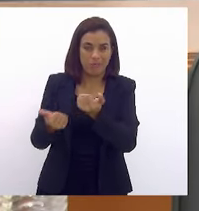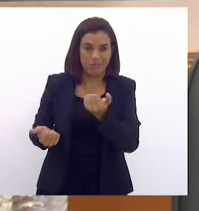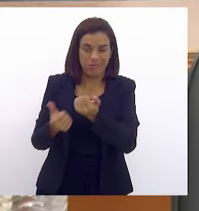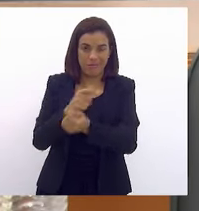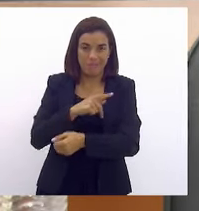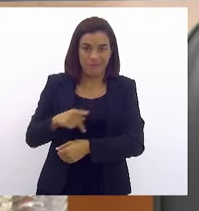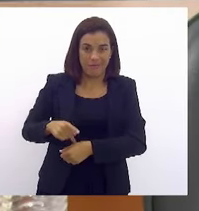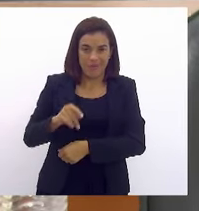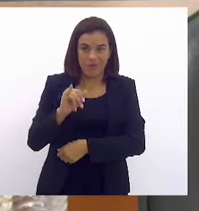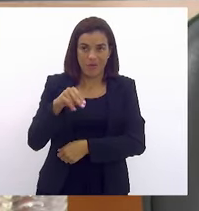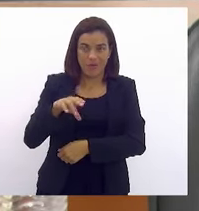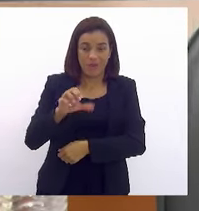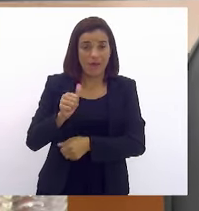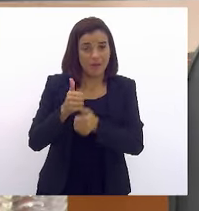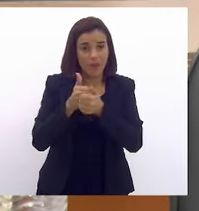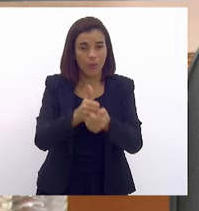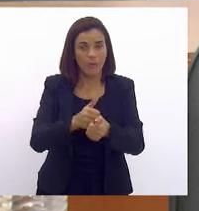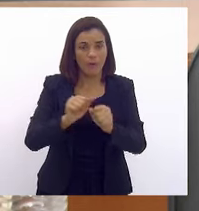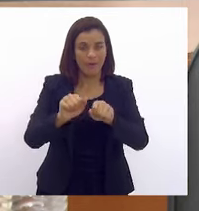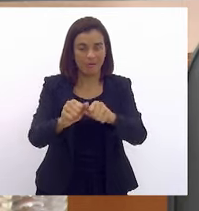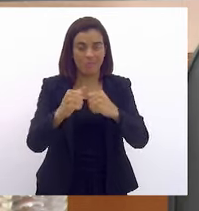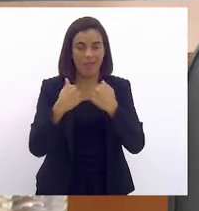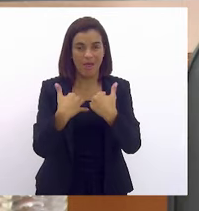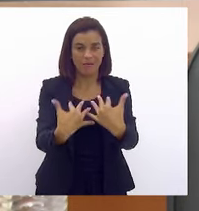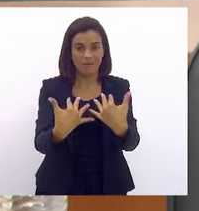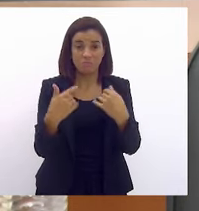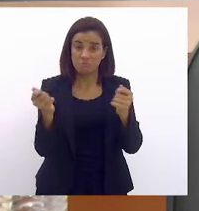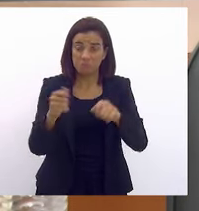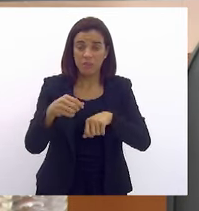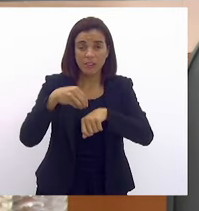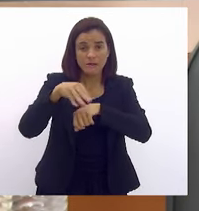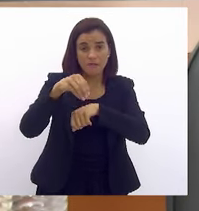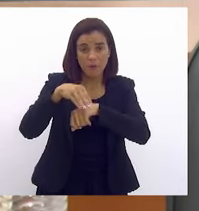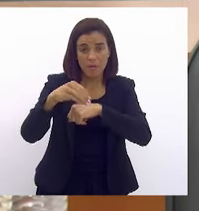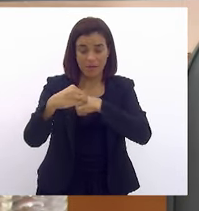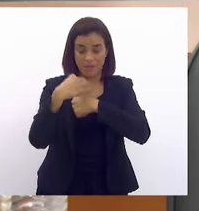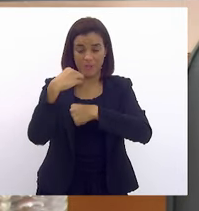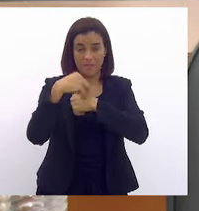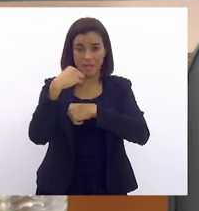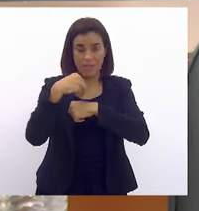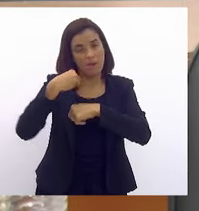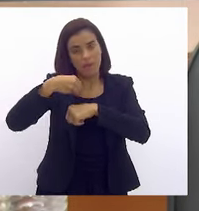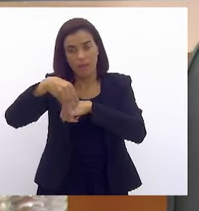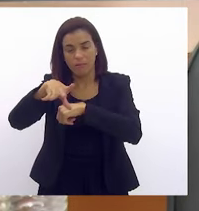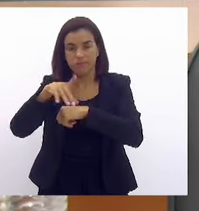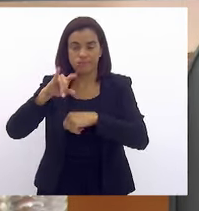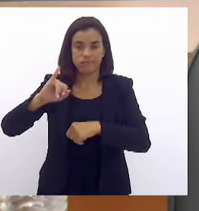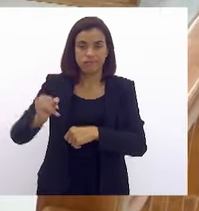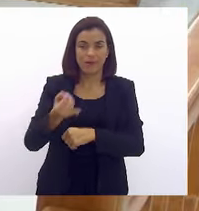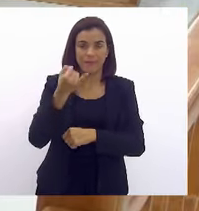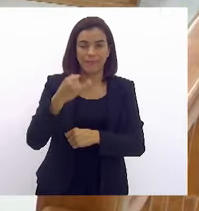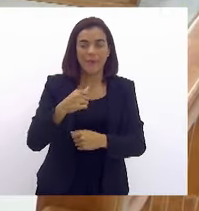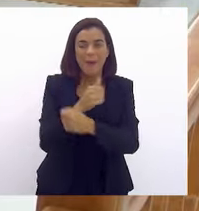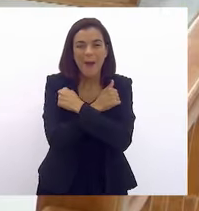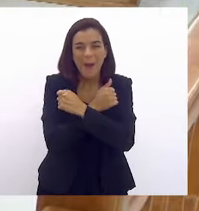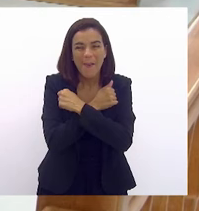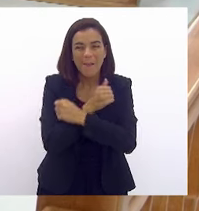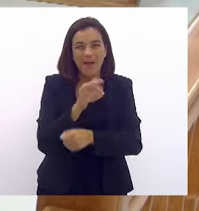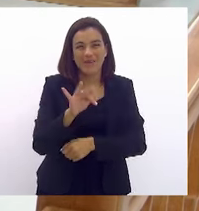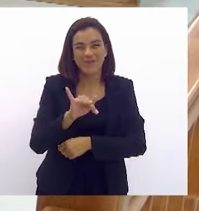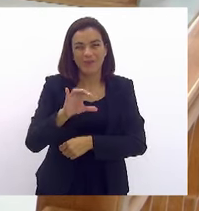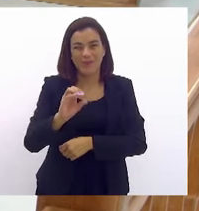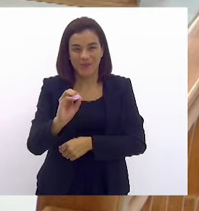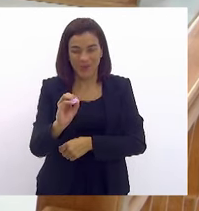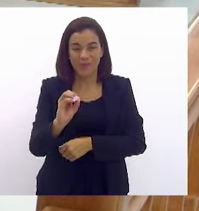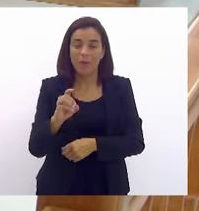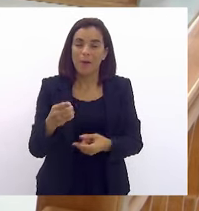está acompanhando a audiência. Talvez eles passem alguma informação aqui para mim e aí eu já passo agora para vocês. Aproveitar para mandar um abraço para o Phil, que é